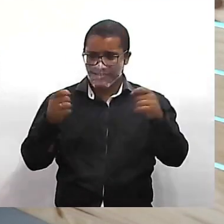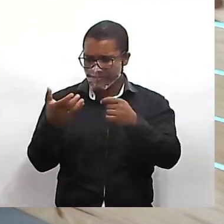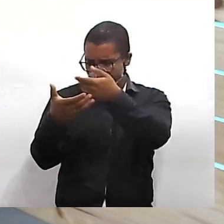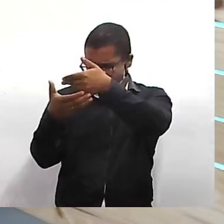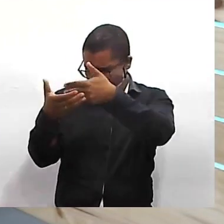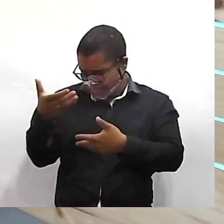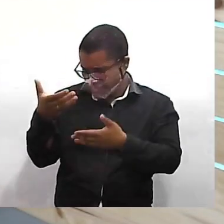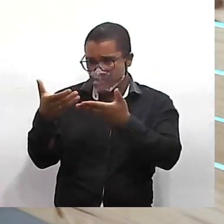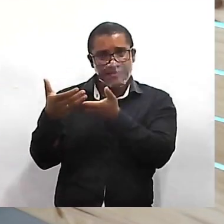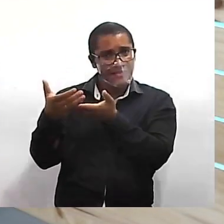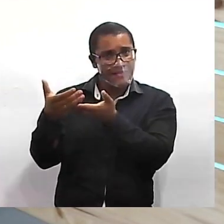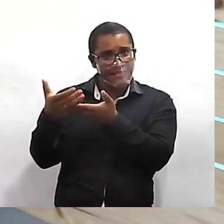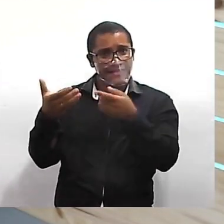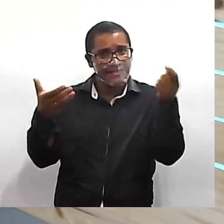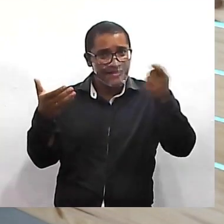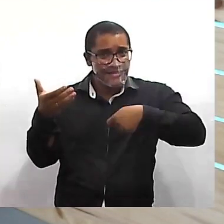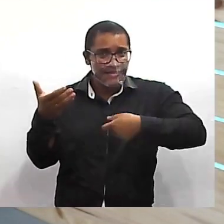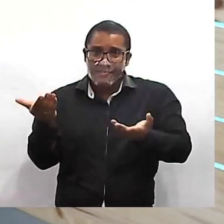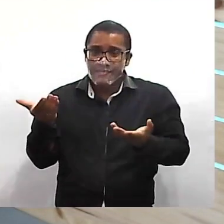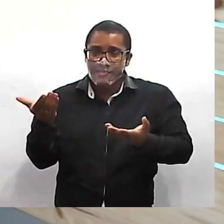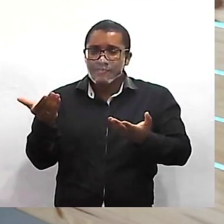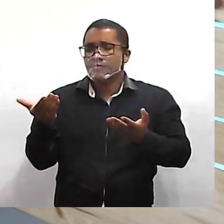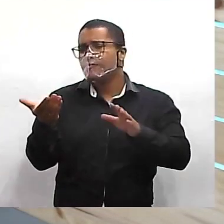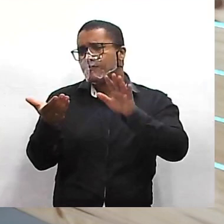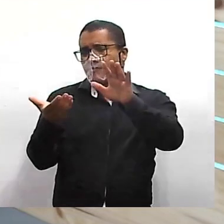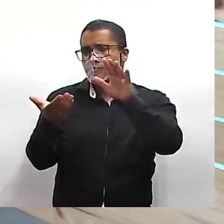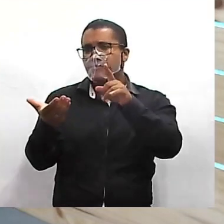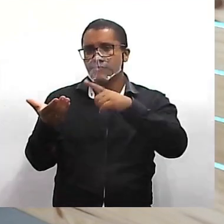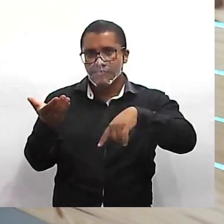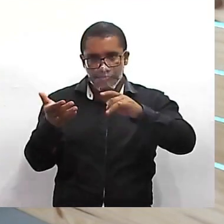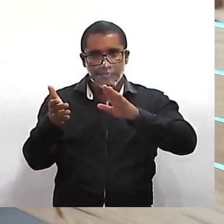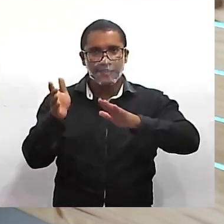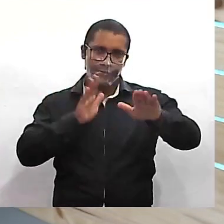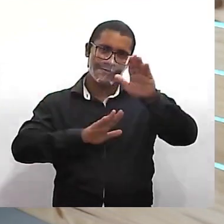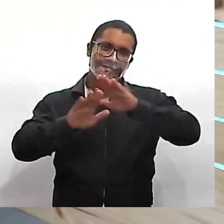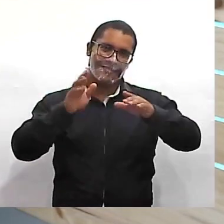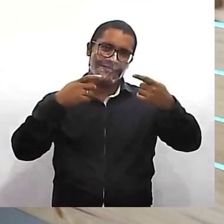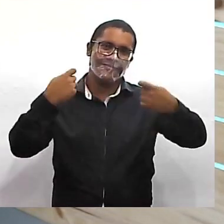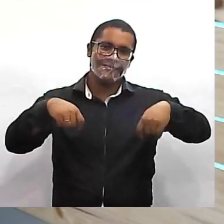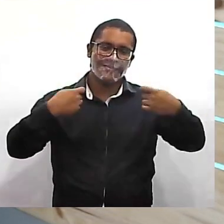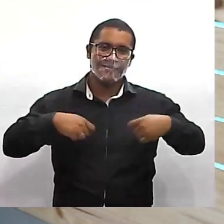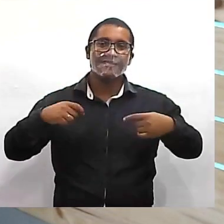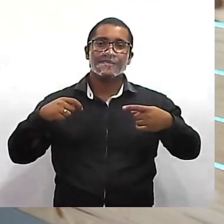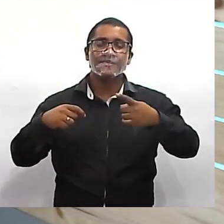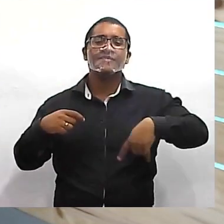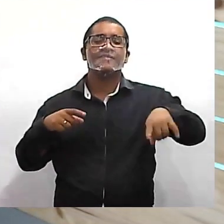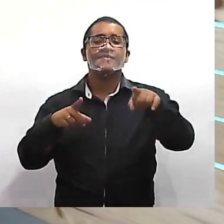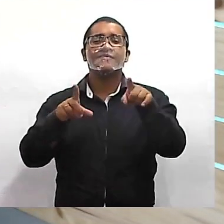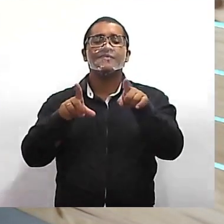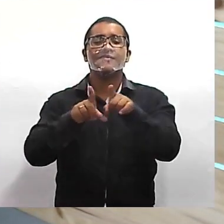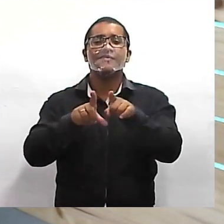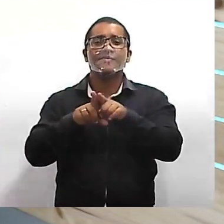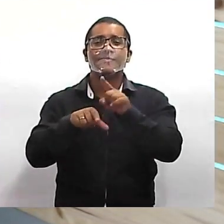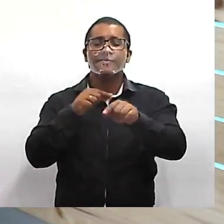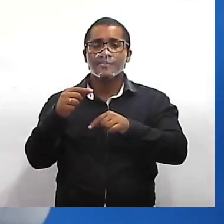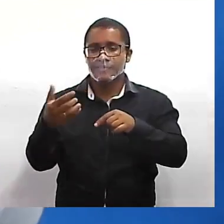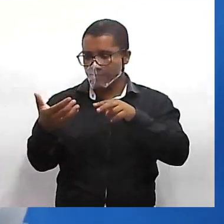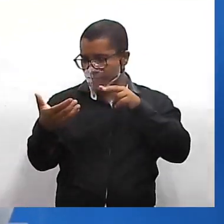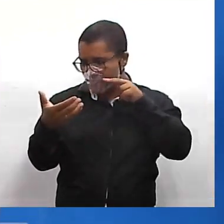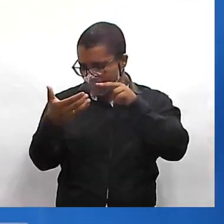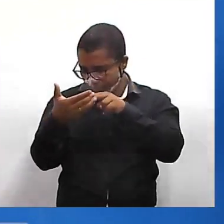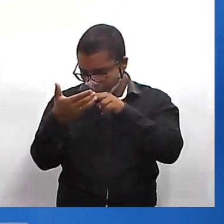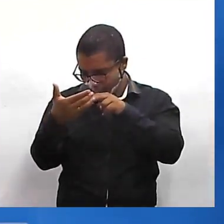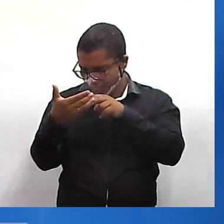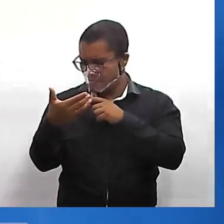né, na nossa palma da mão, é esse cuidado, inclusive com o que a gente está enxergando